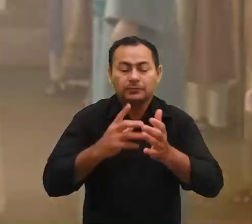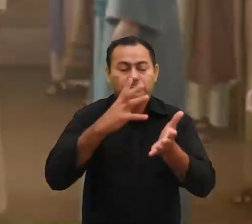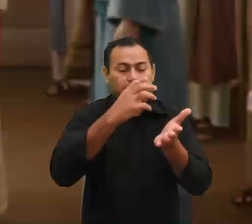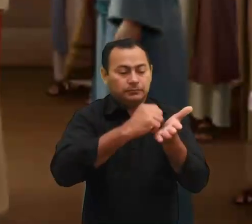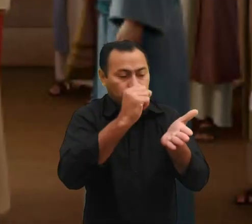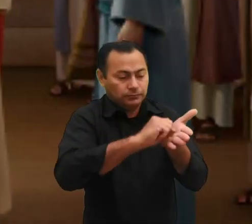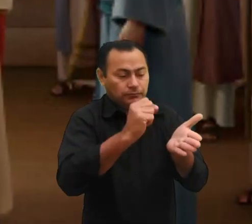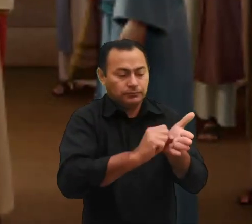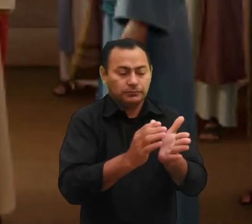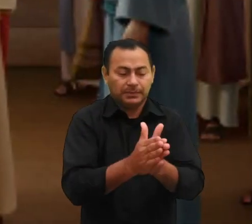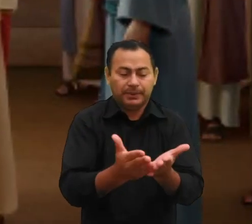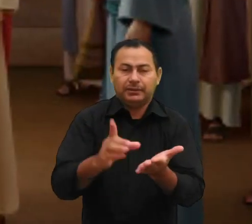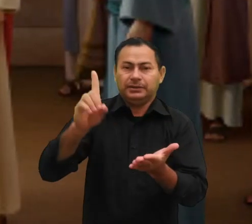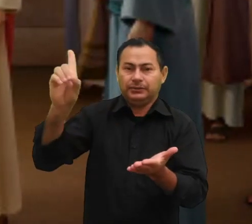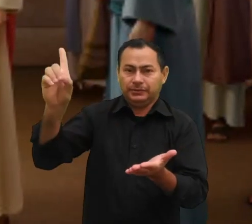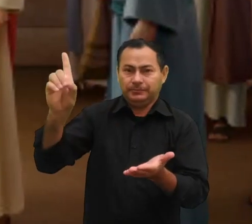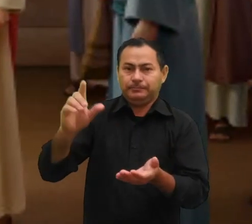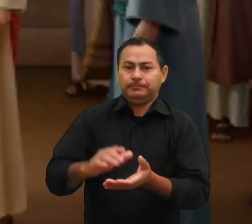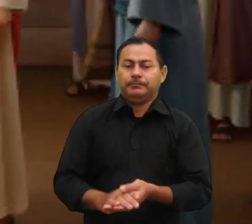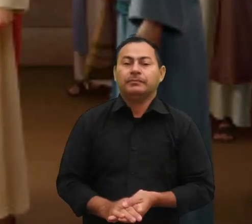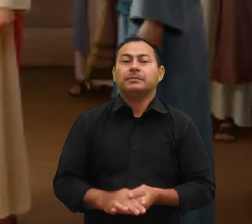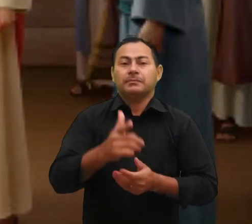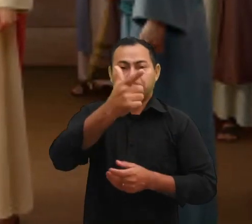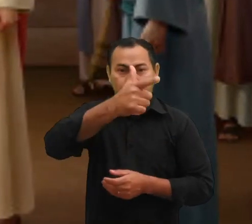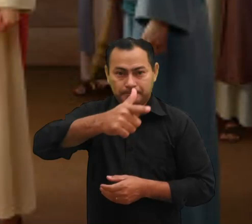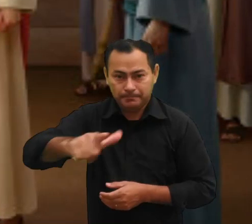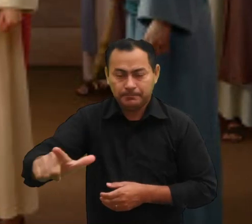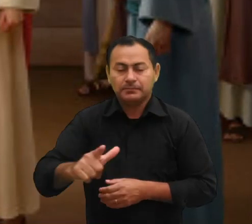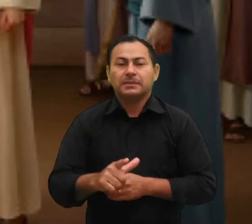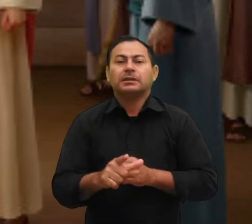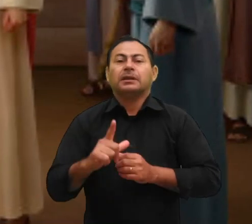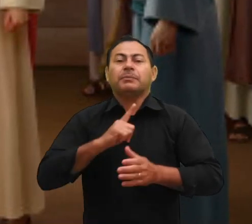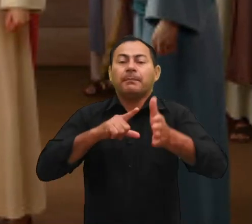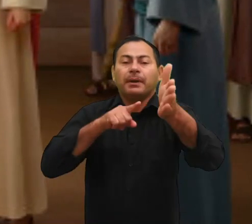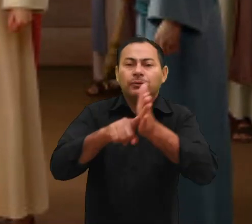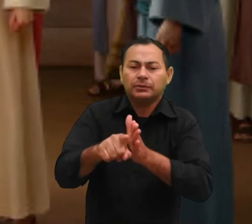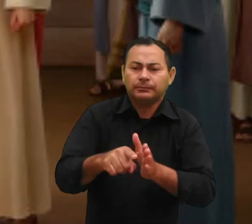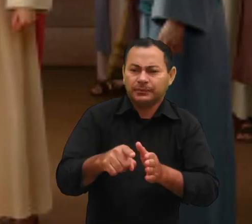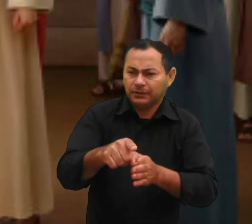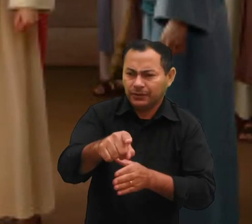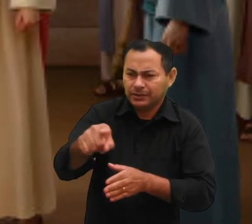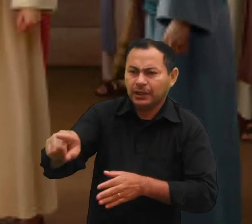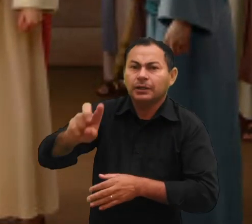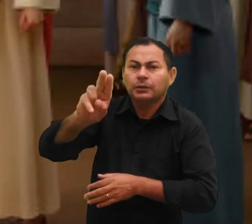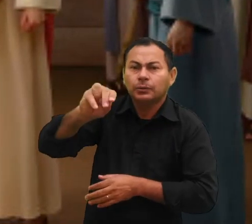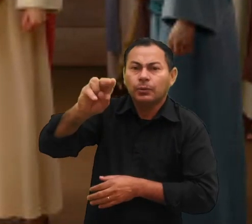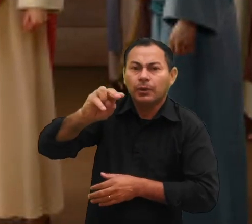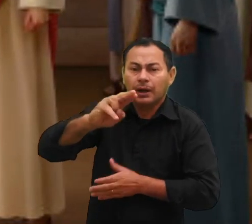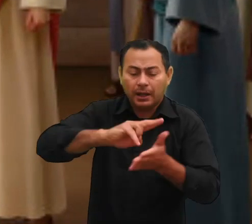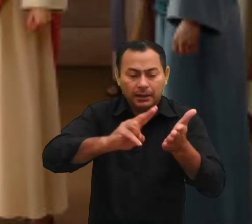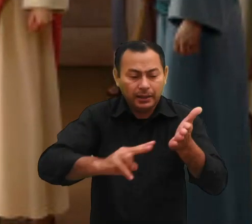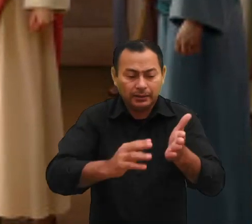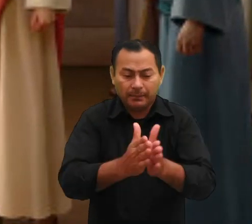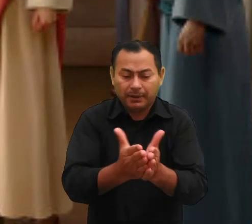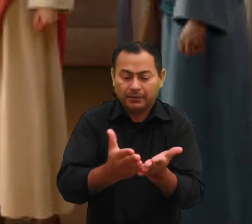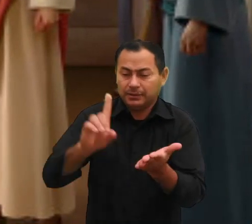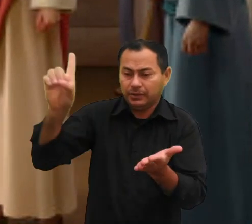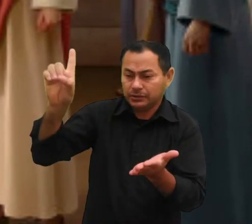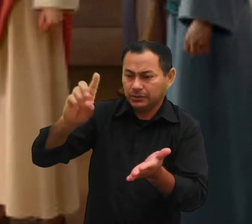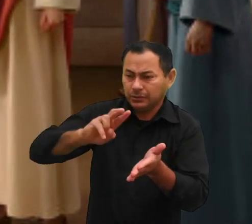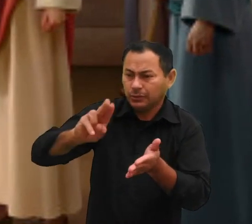profetizado e registrado nas Escrituras. Novamente encontramos a pergunta: vocês nunca leram isto